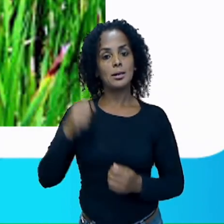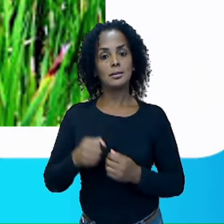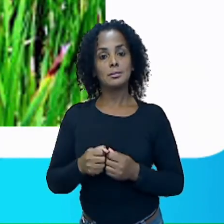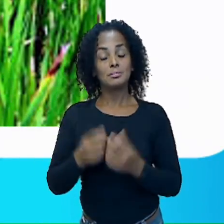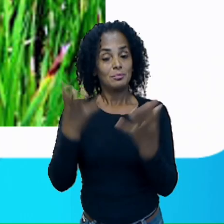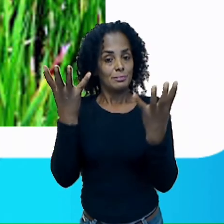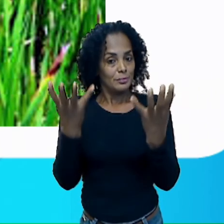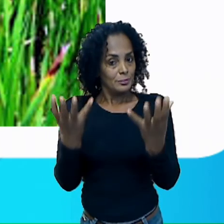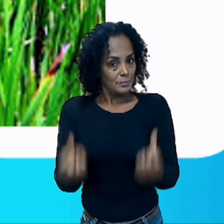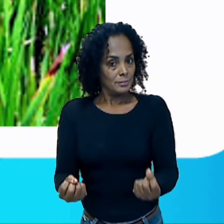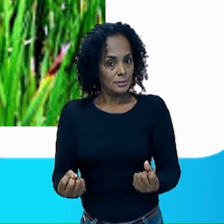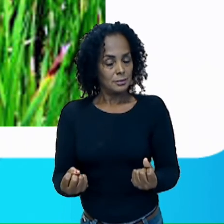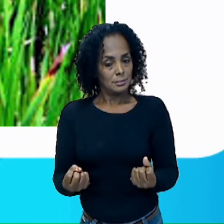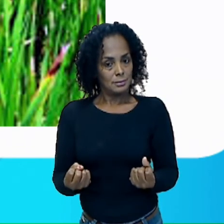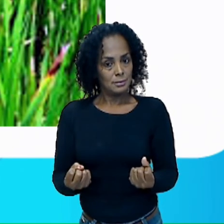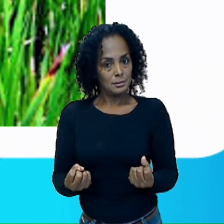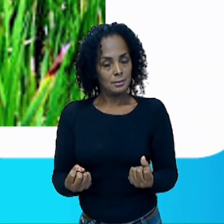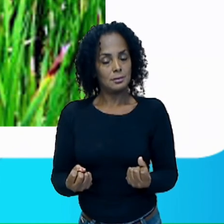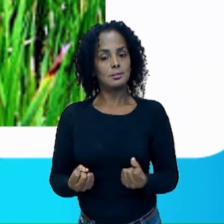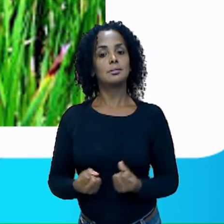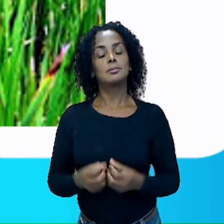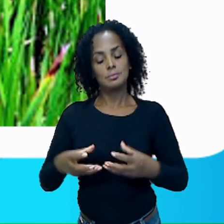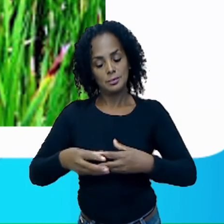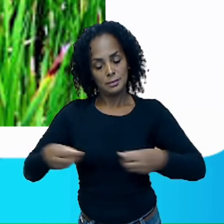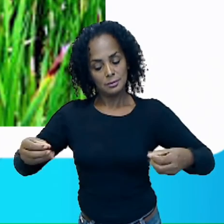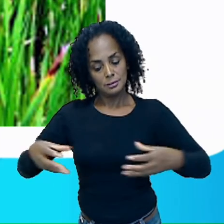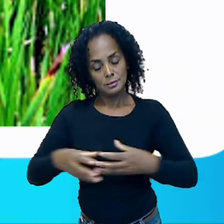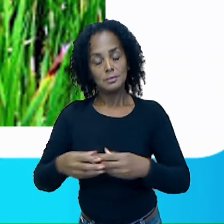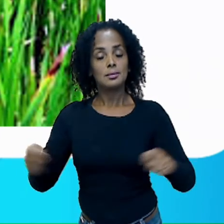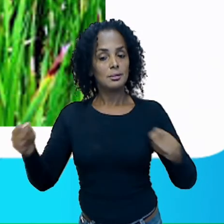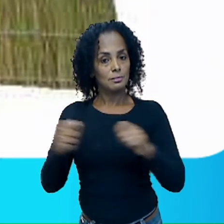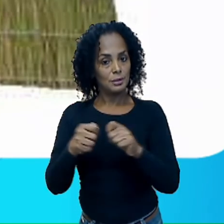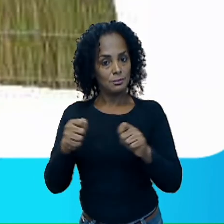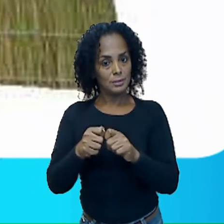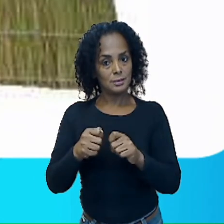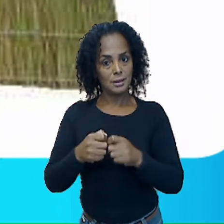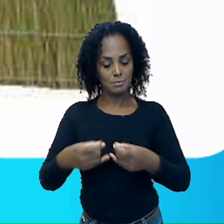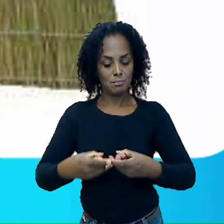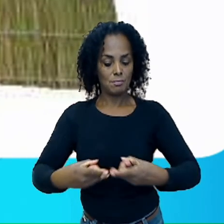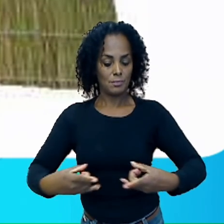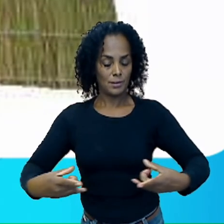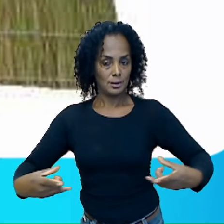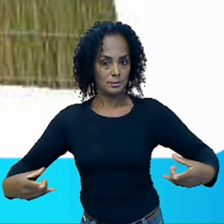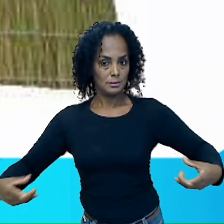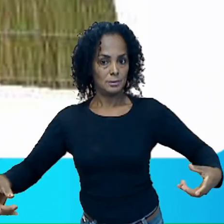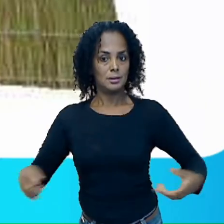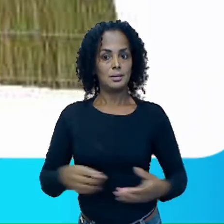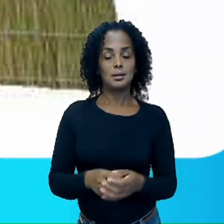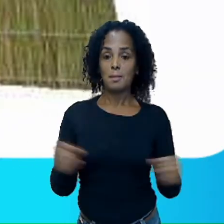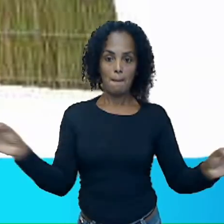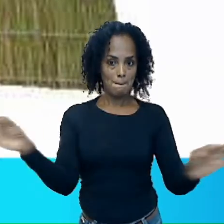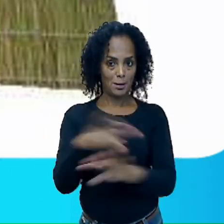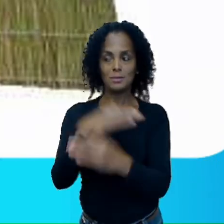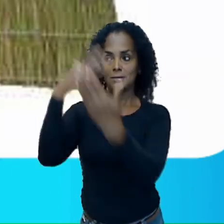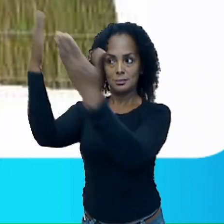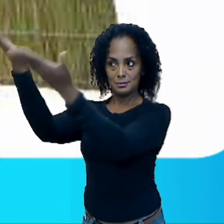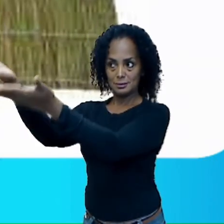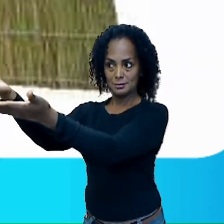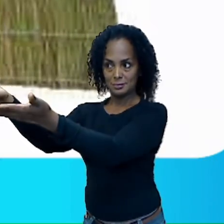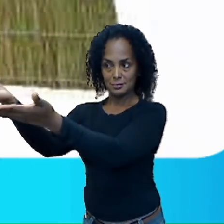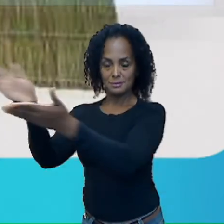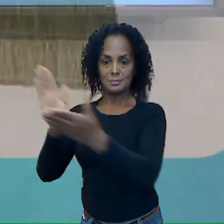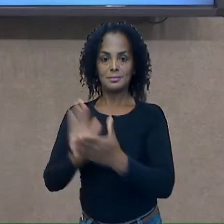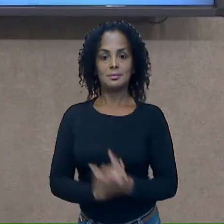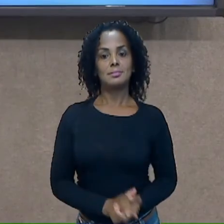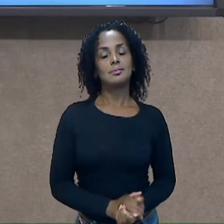vai secar, vai virar uma palha e vai fazer aquela esteira. Aí a esteira prontinha. Gostaram? E